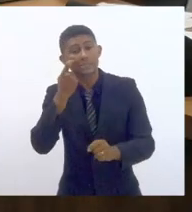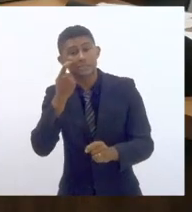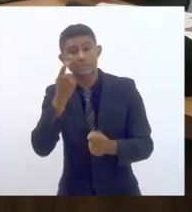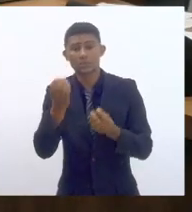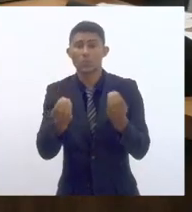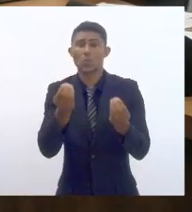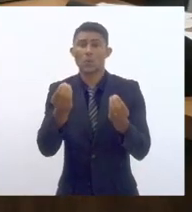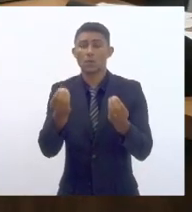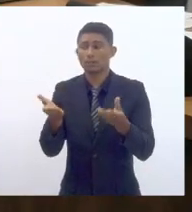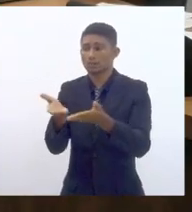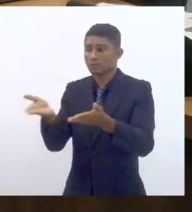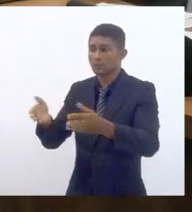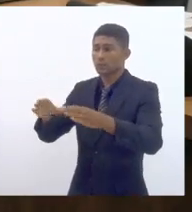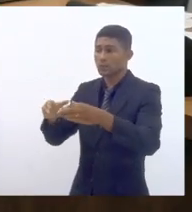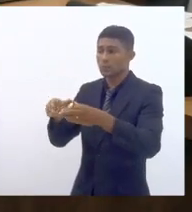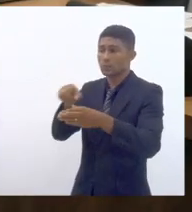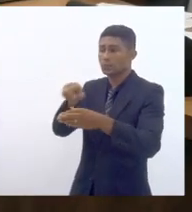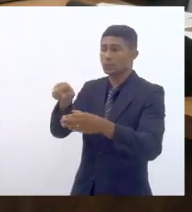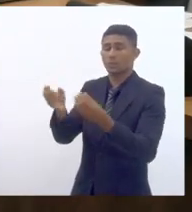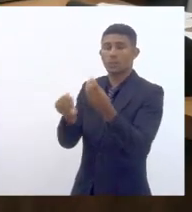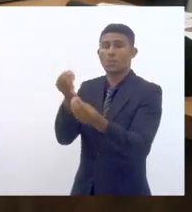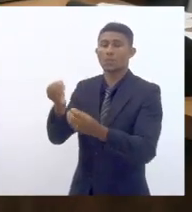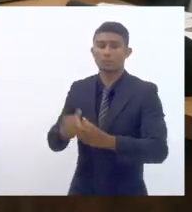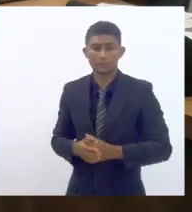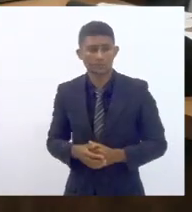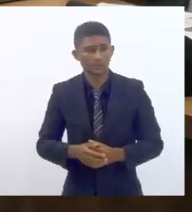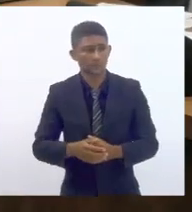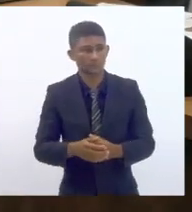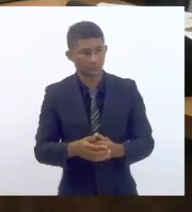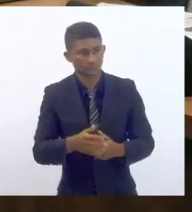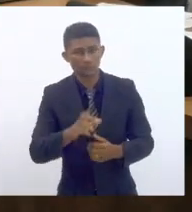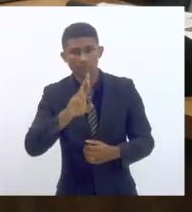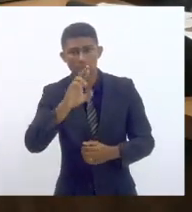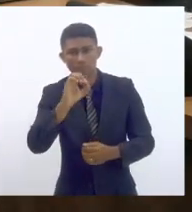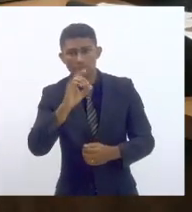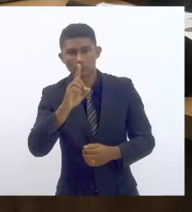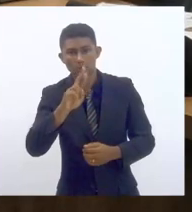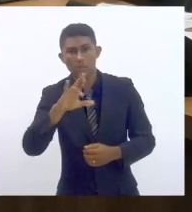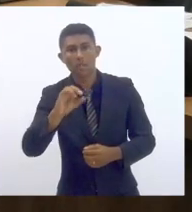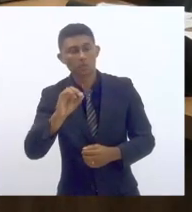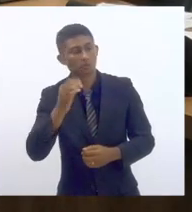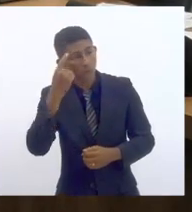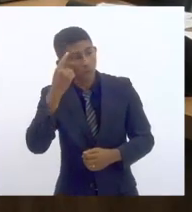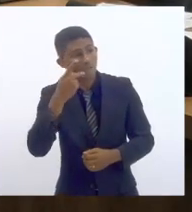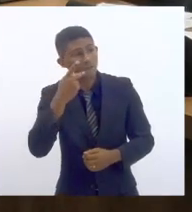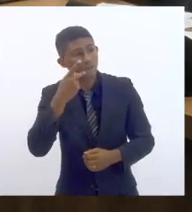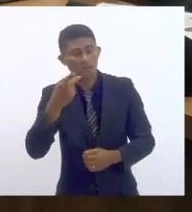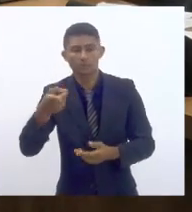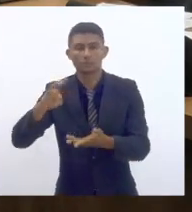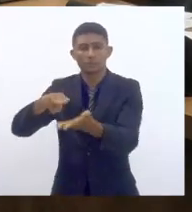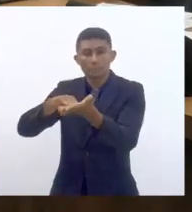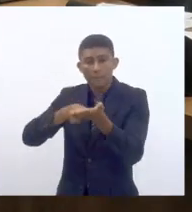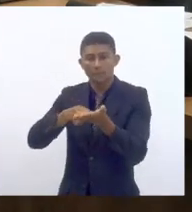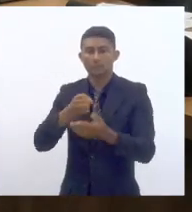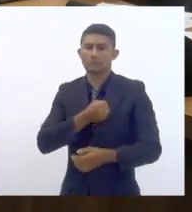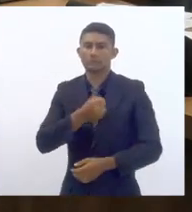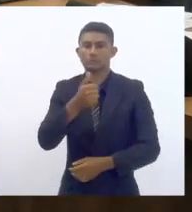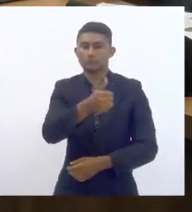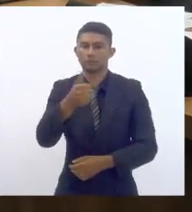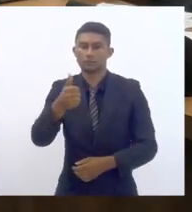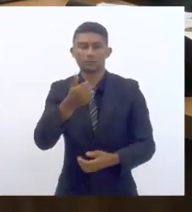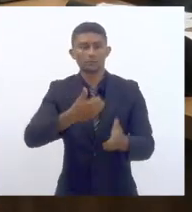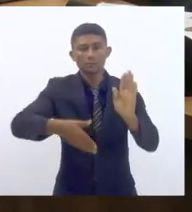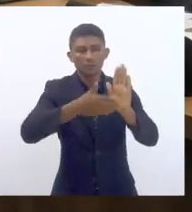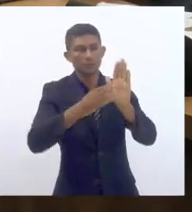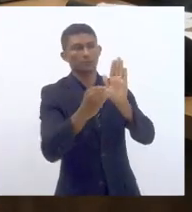para dar tratamento a esse quadro técnico. Deputado Rodrigo Amorim. Estou colocando aqui a questão da mensagem número 11, que a gente acabou não pautando,